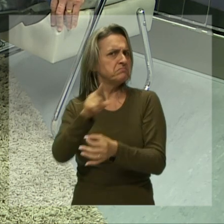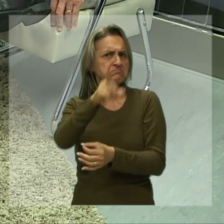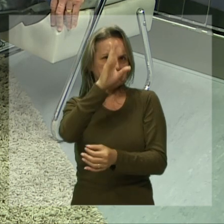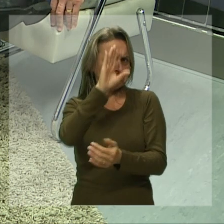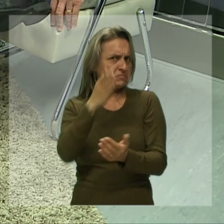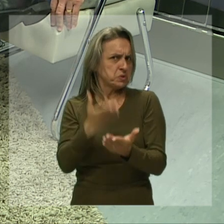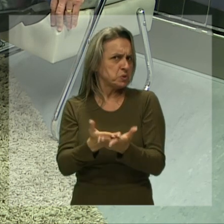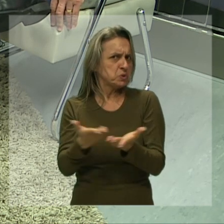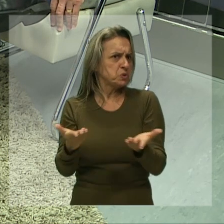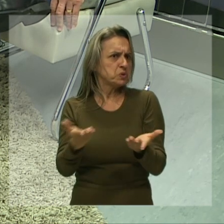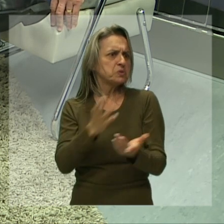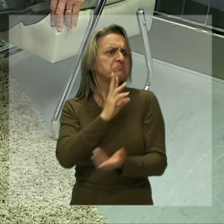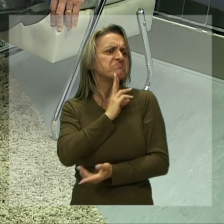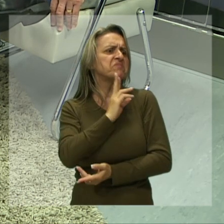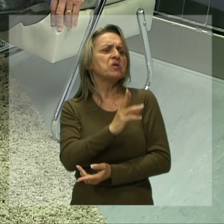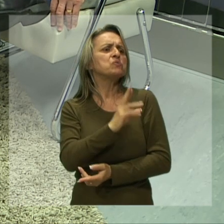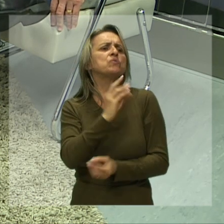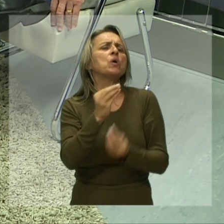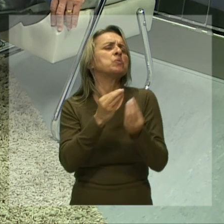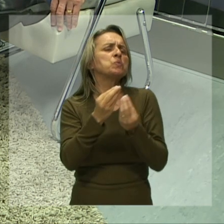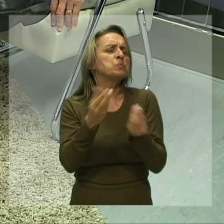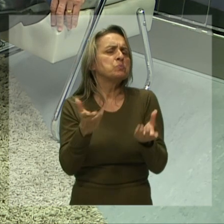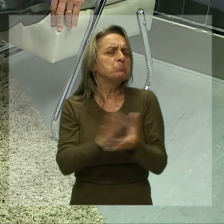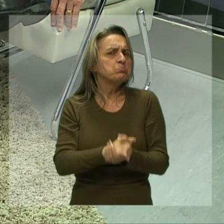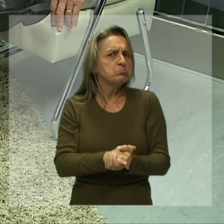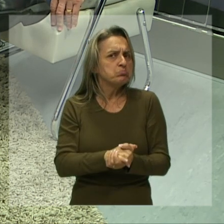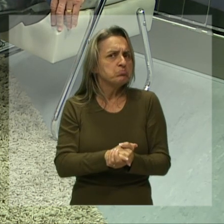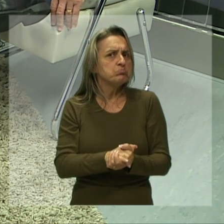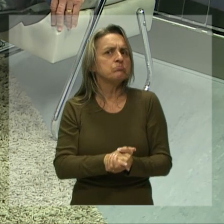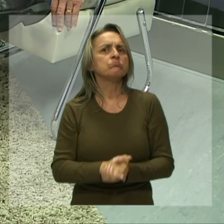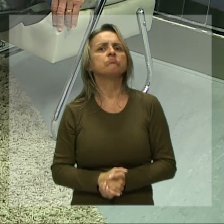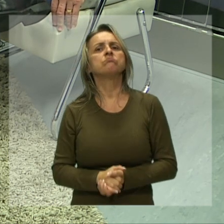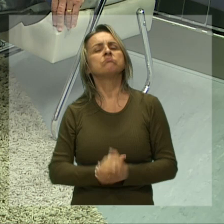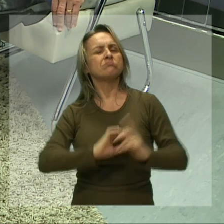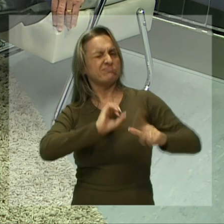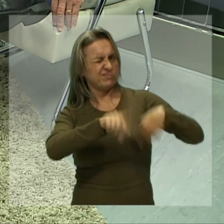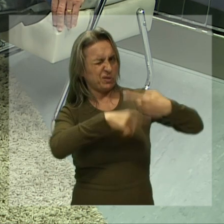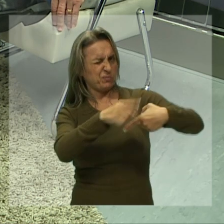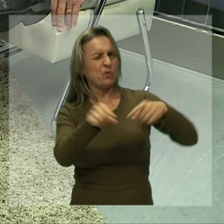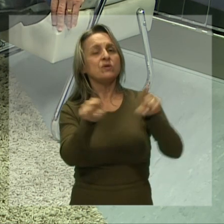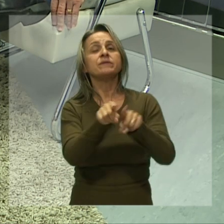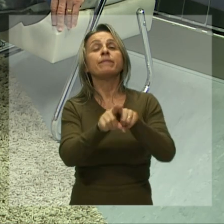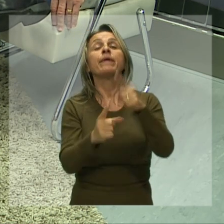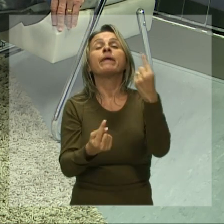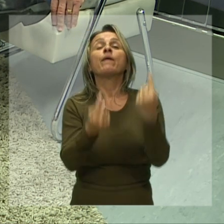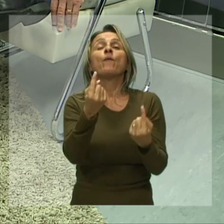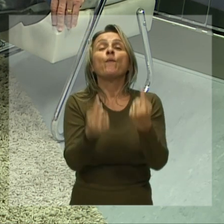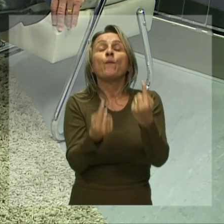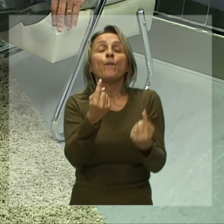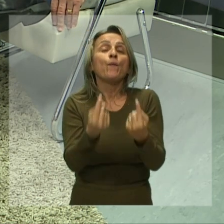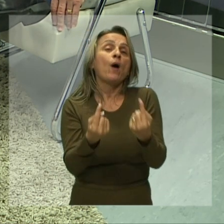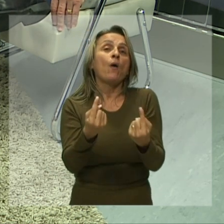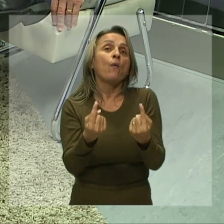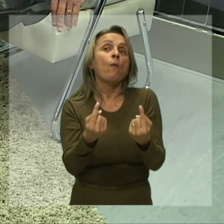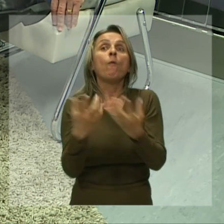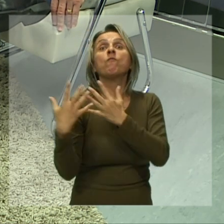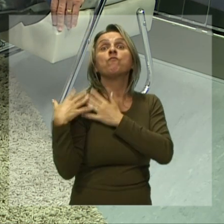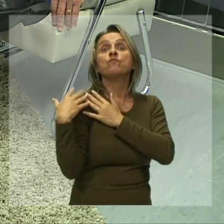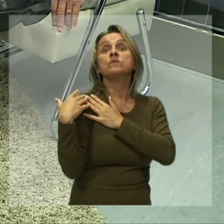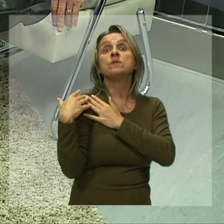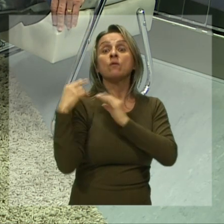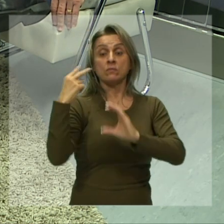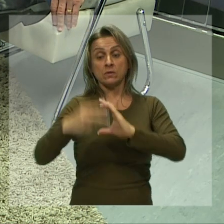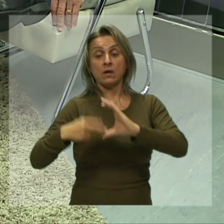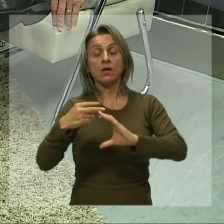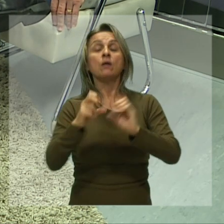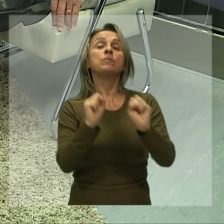que deve resultar desse processo? E depois, já na sequência, qual a atuação que a Câmara poderá ter